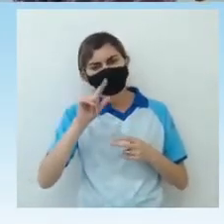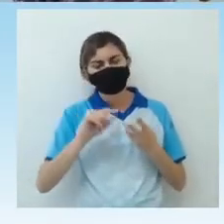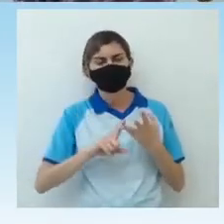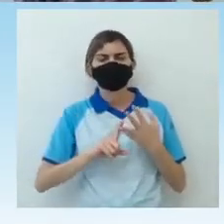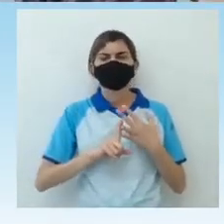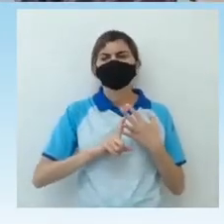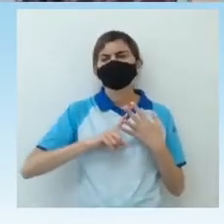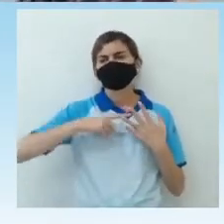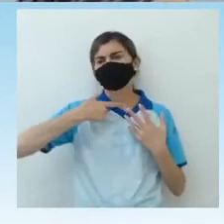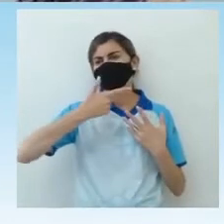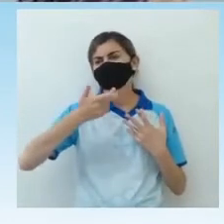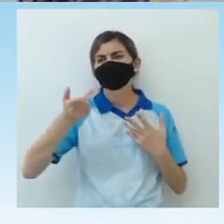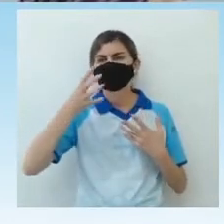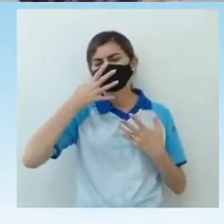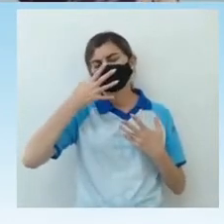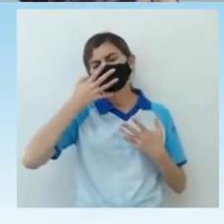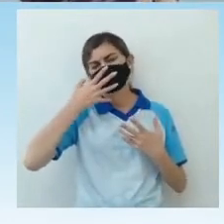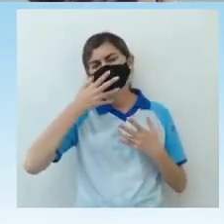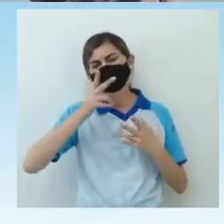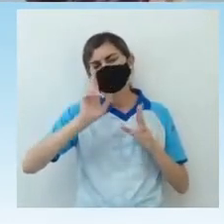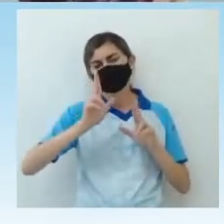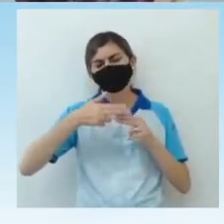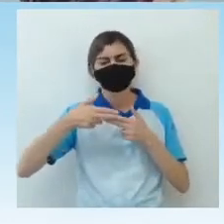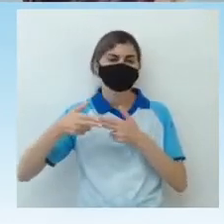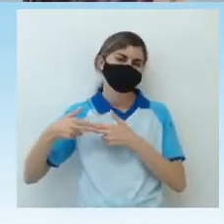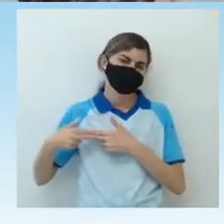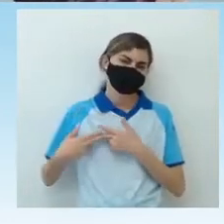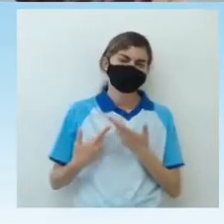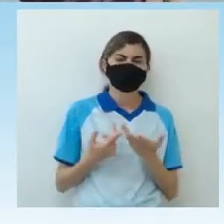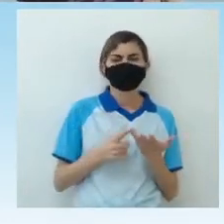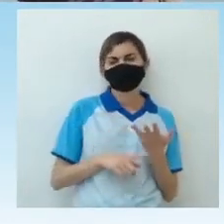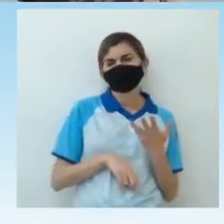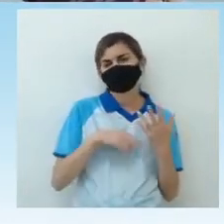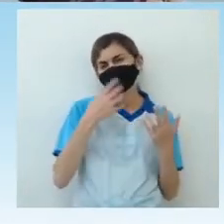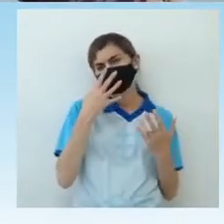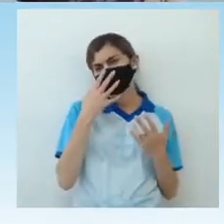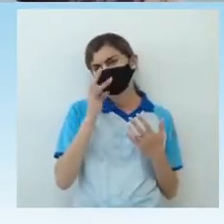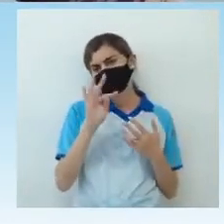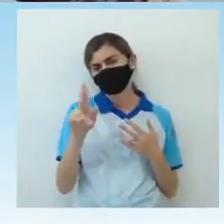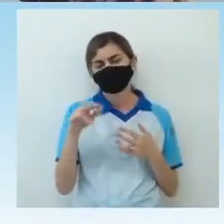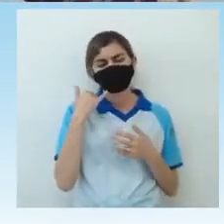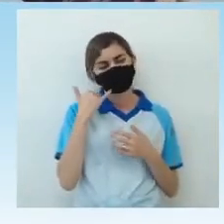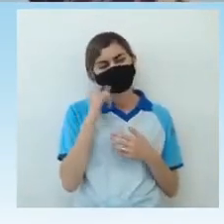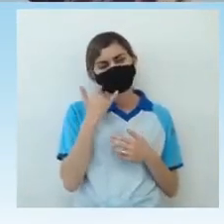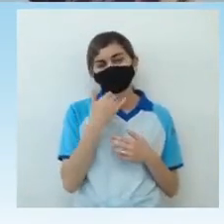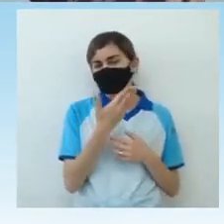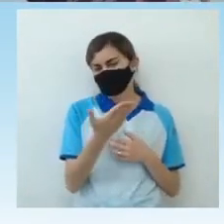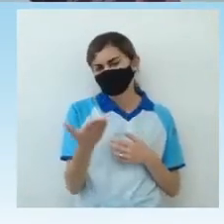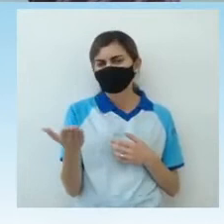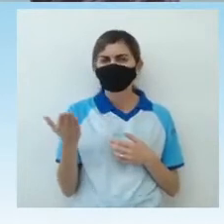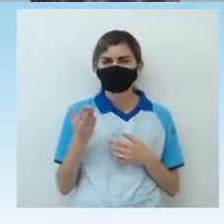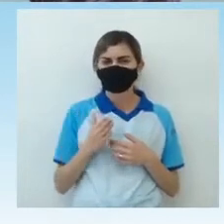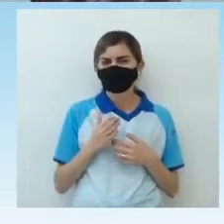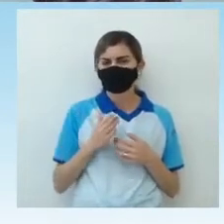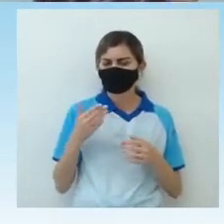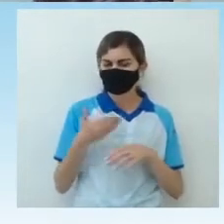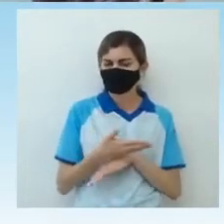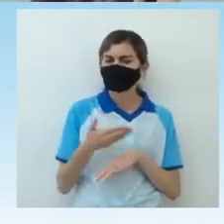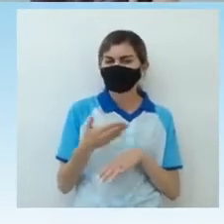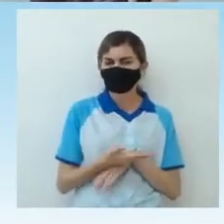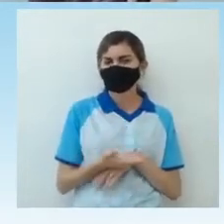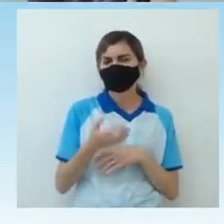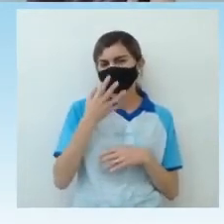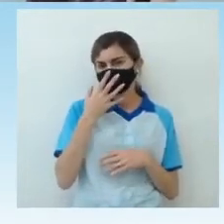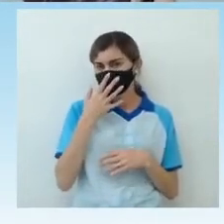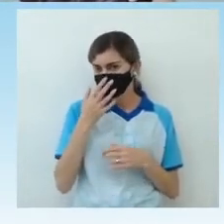você assiste séries na plataforma de streaming, se você assiste a TV pelo seu celular, você está inserido. Assiste a